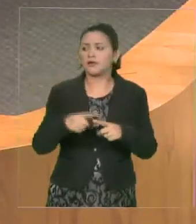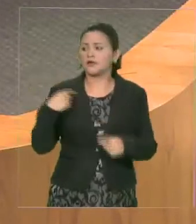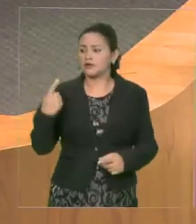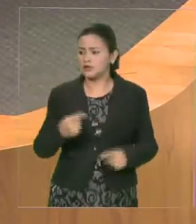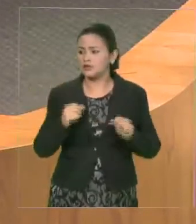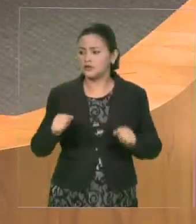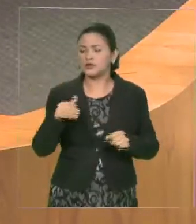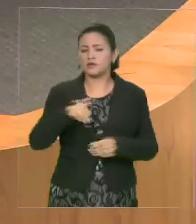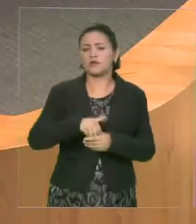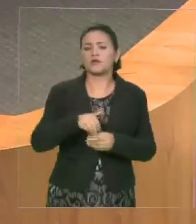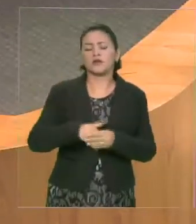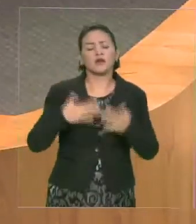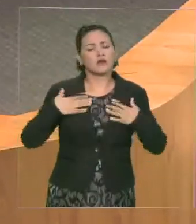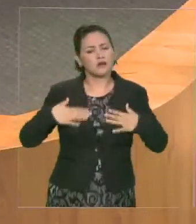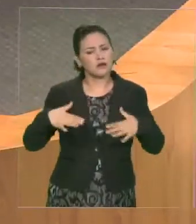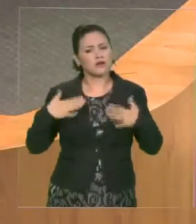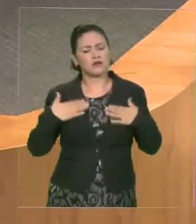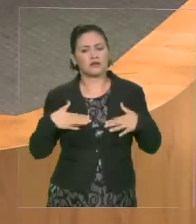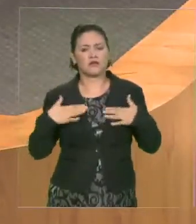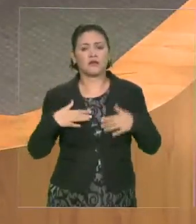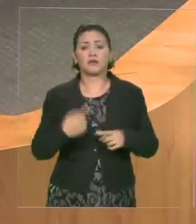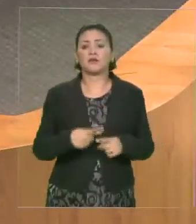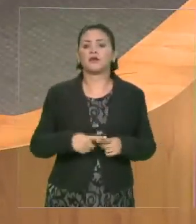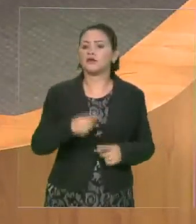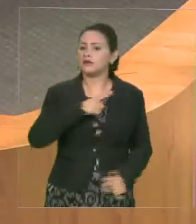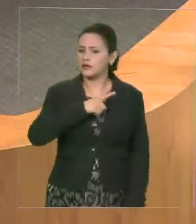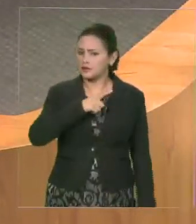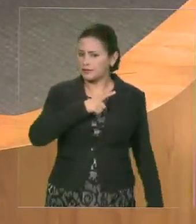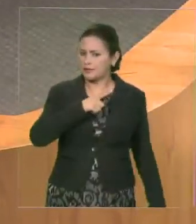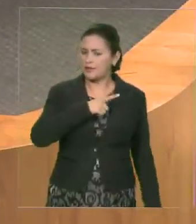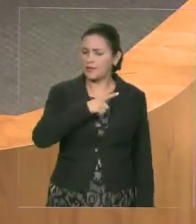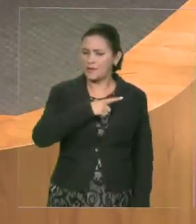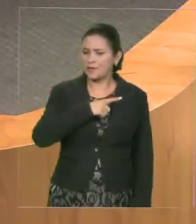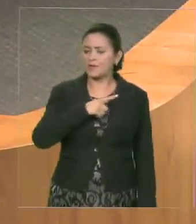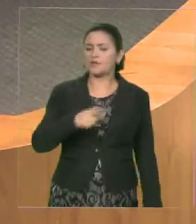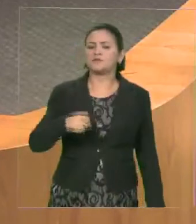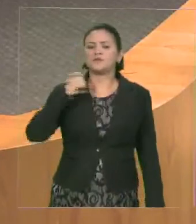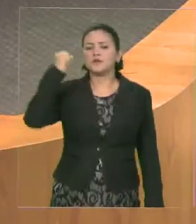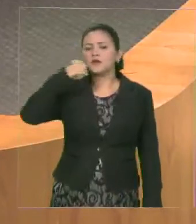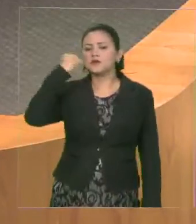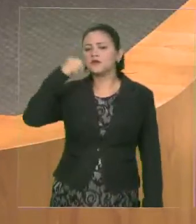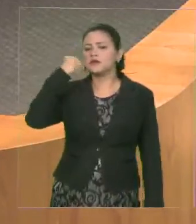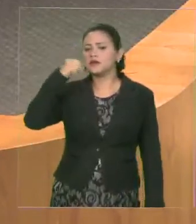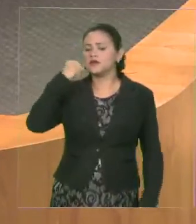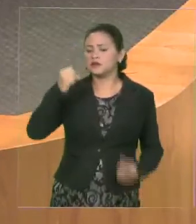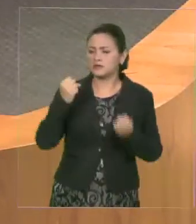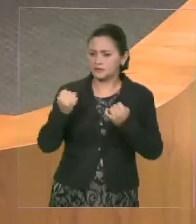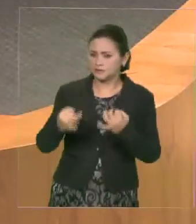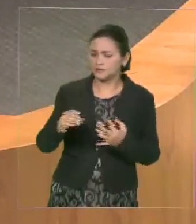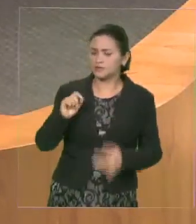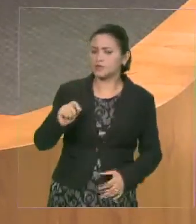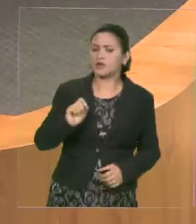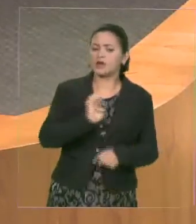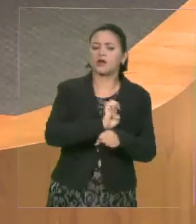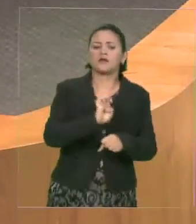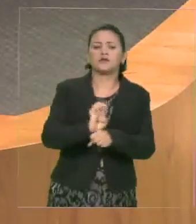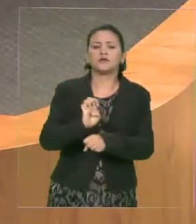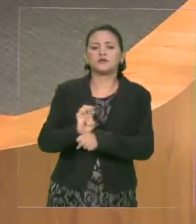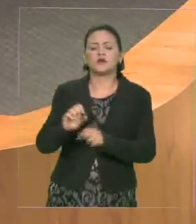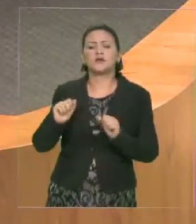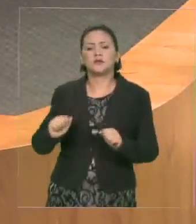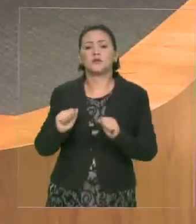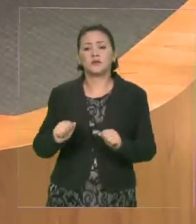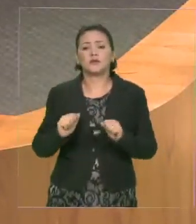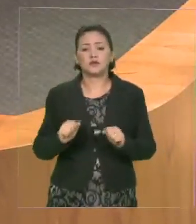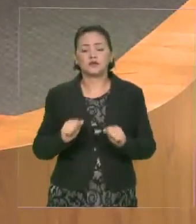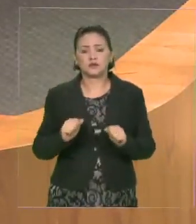empréstimo. Porque, afinal de contas, existe uma resolução do Senado Federal que os estados podem se endividar